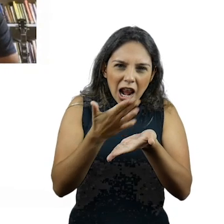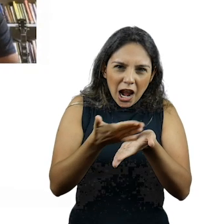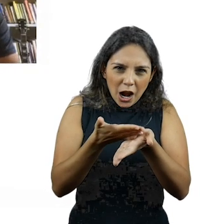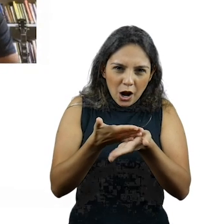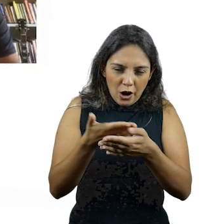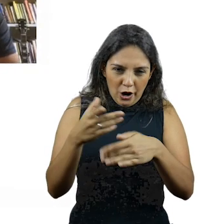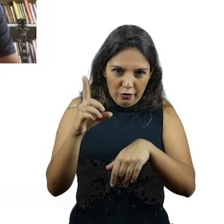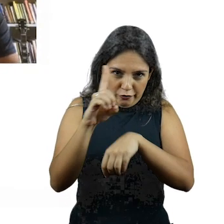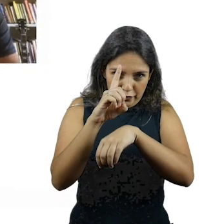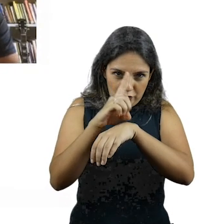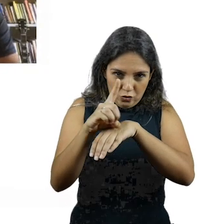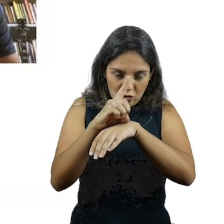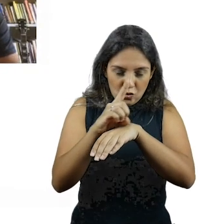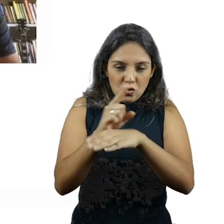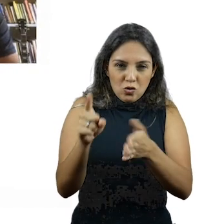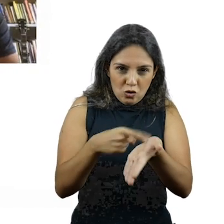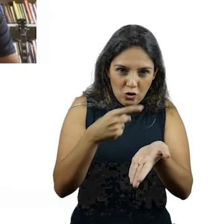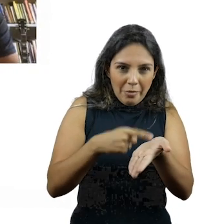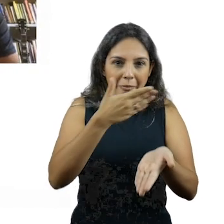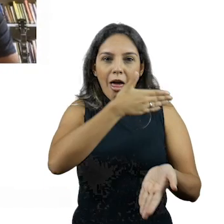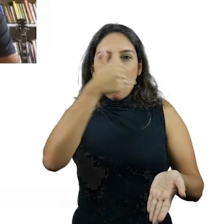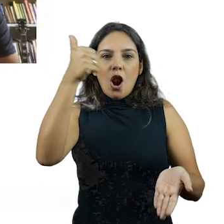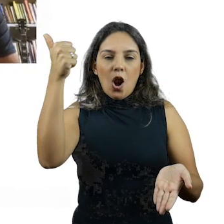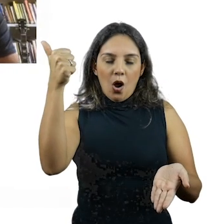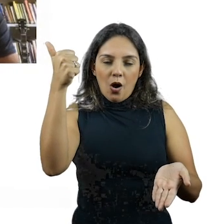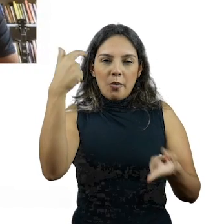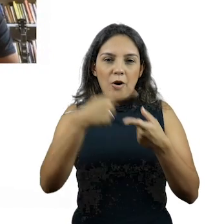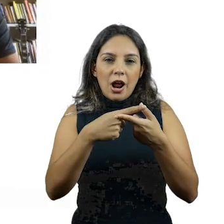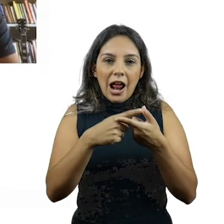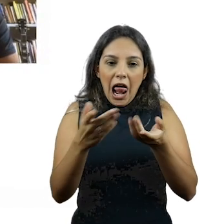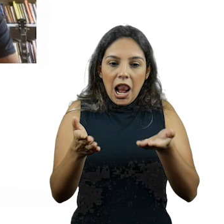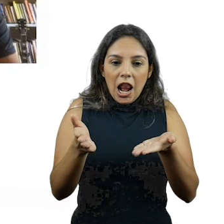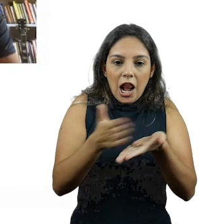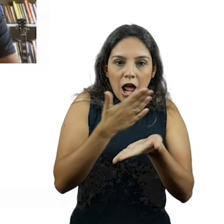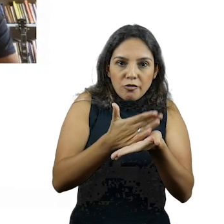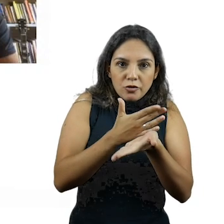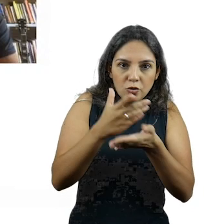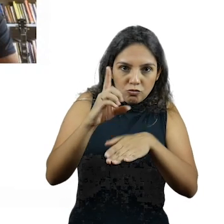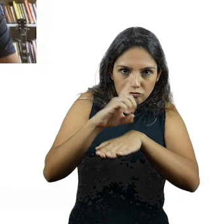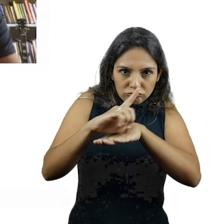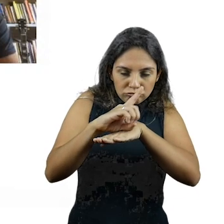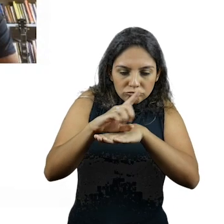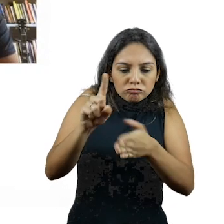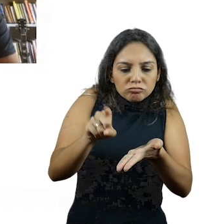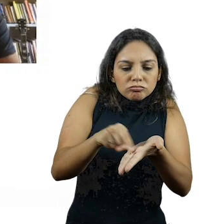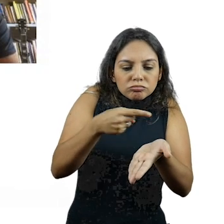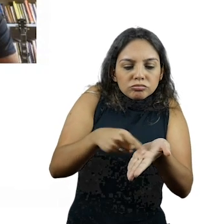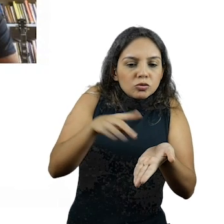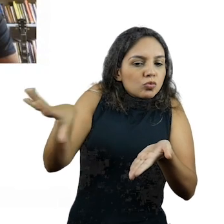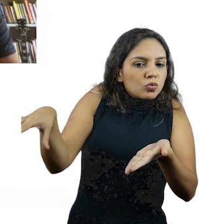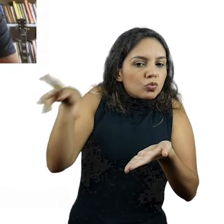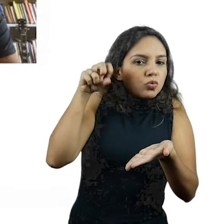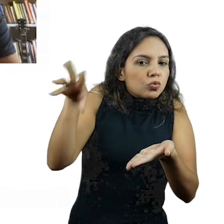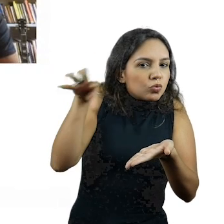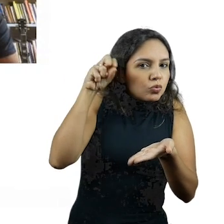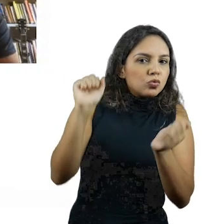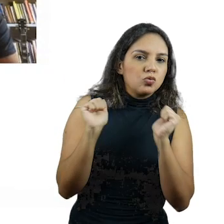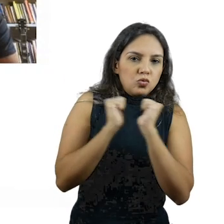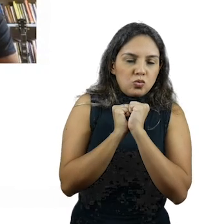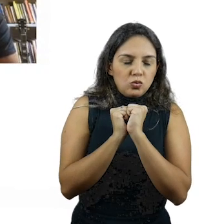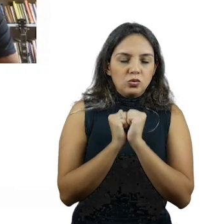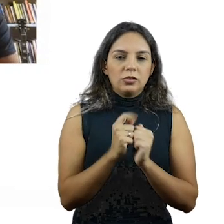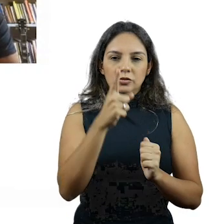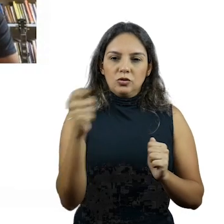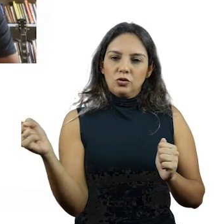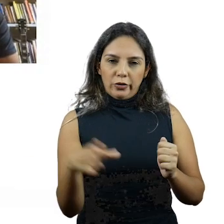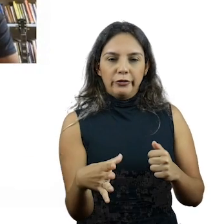e-book e colocar a trilha sonora. Foi uma delas, que eu não tinha feito, até que eu fiz uma coisa inédita. E é isso aí, para